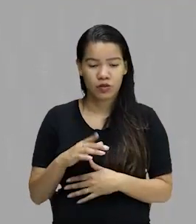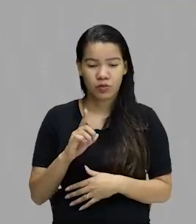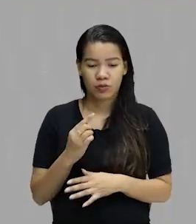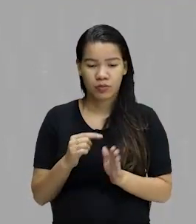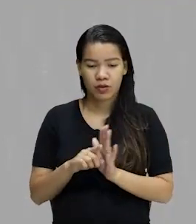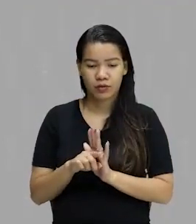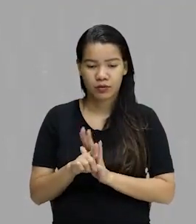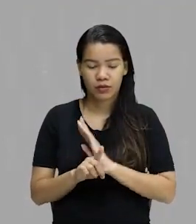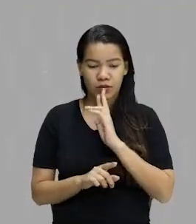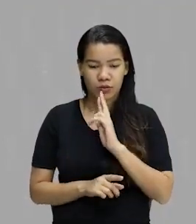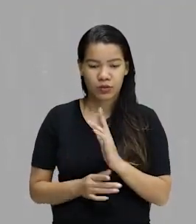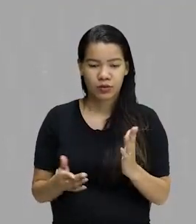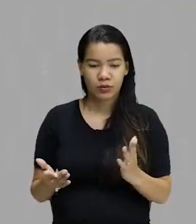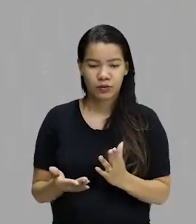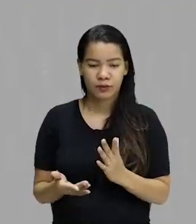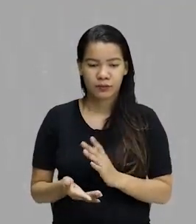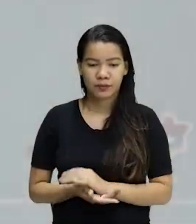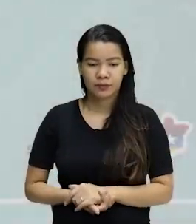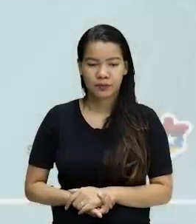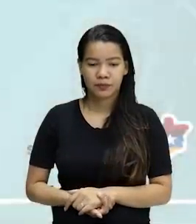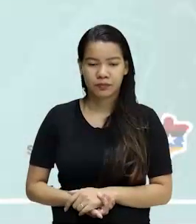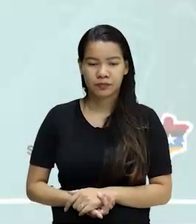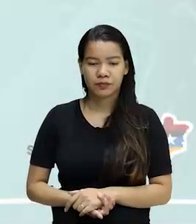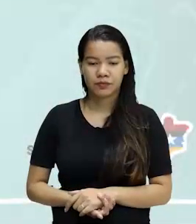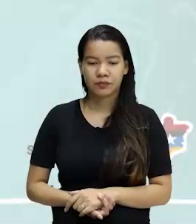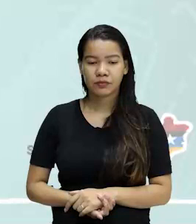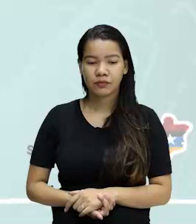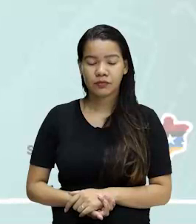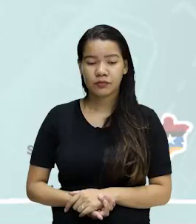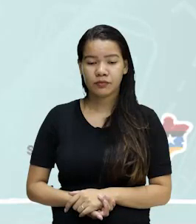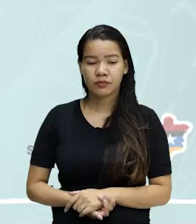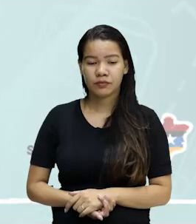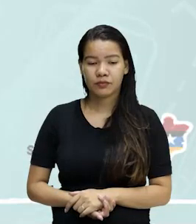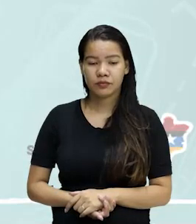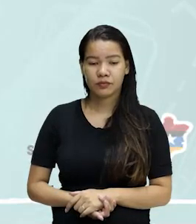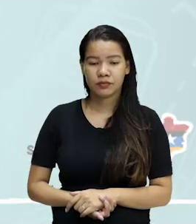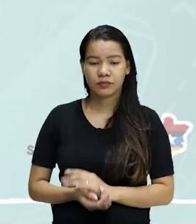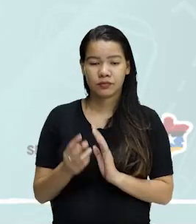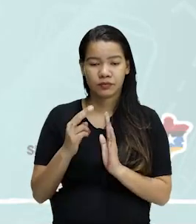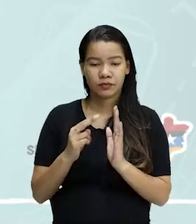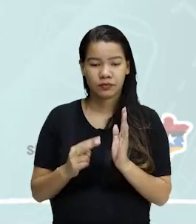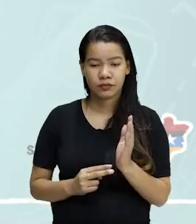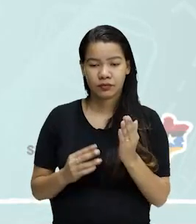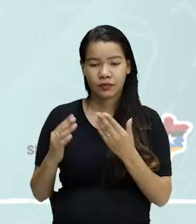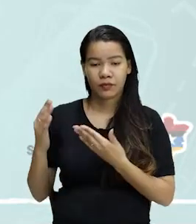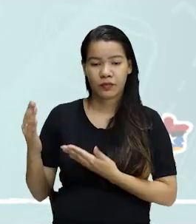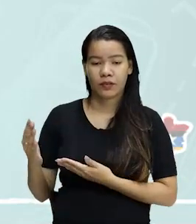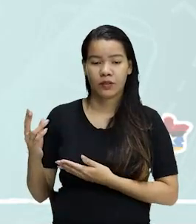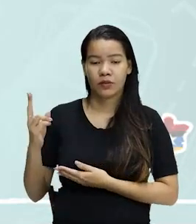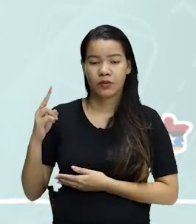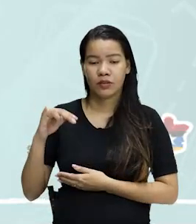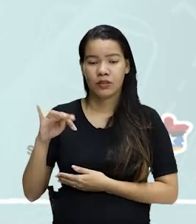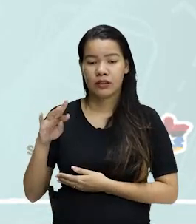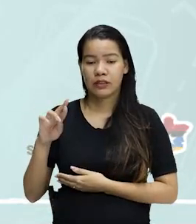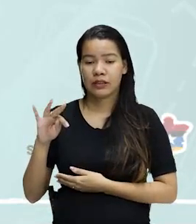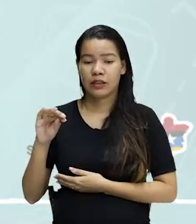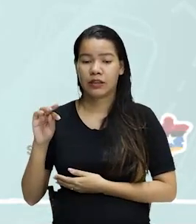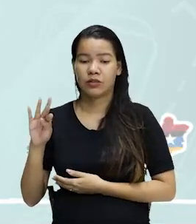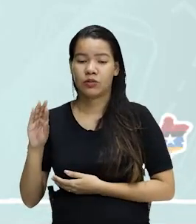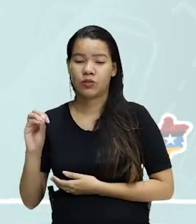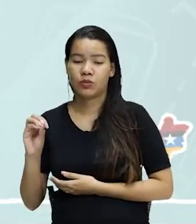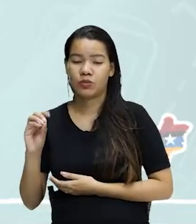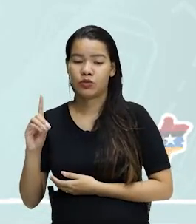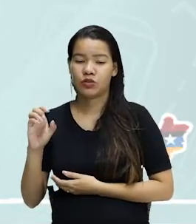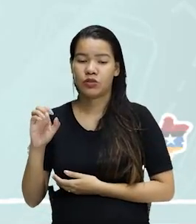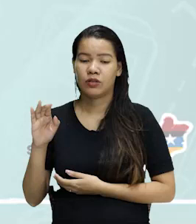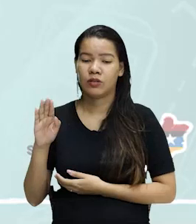questão. Bom, o nitrato de bário pode ser preparado em meio aquoso